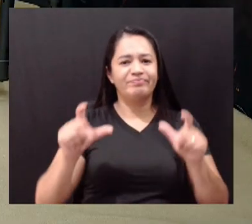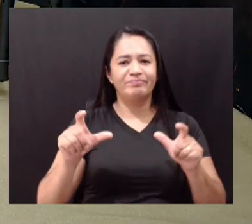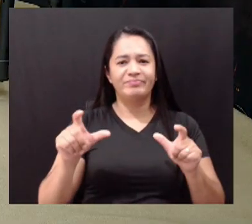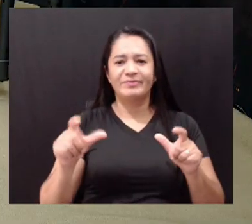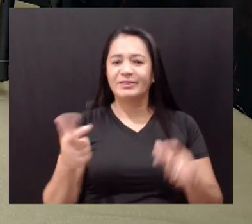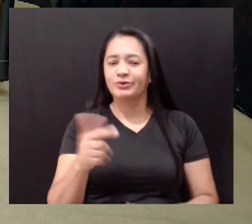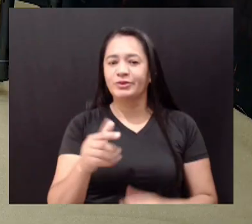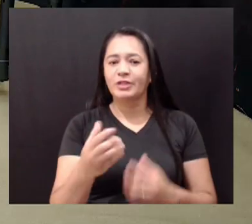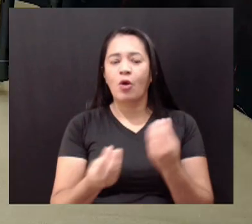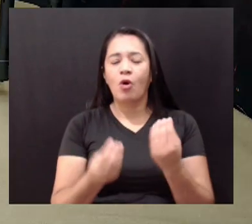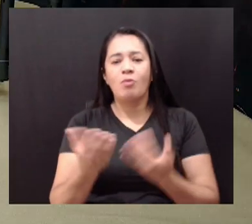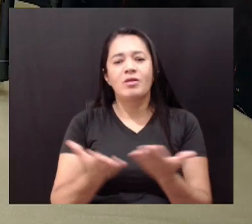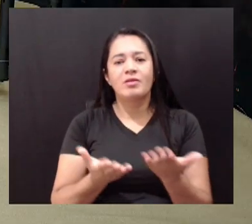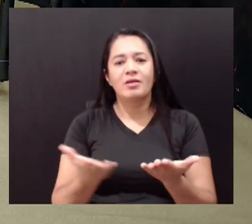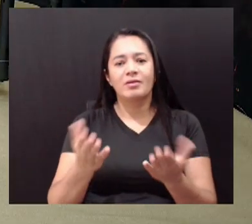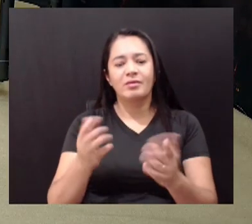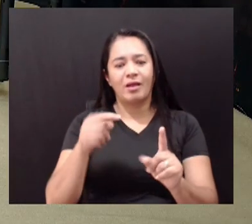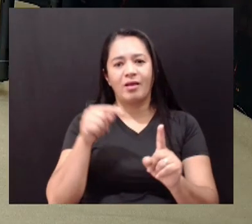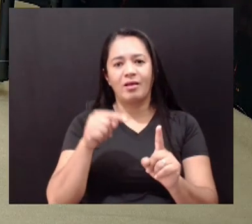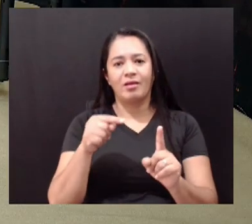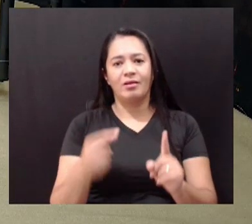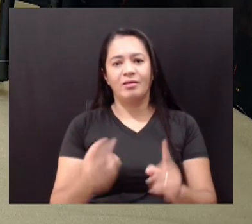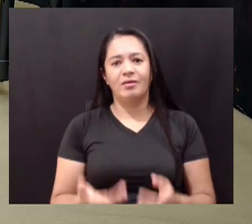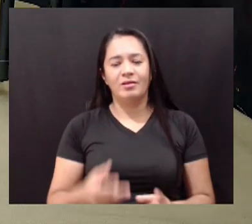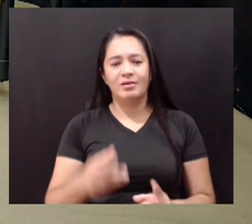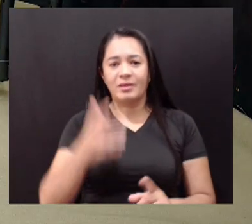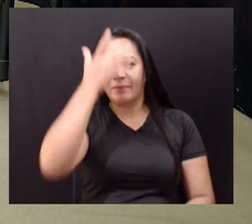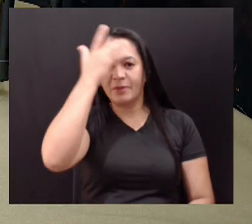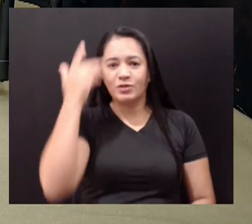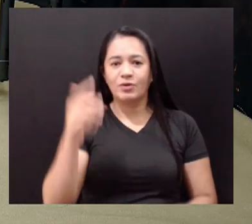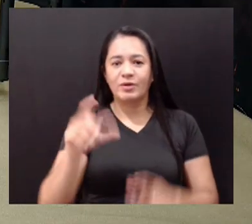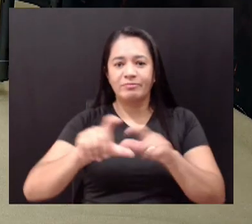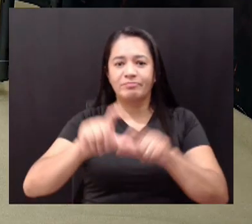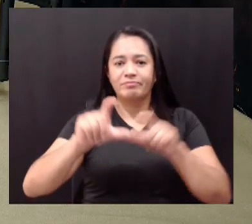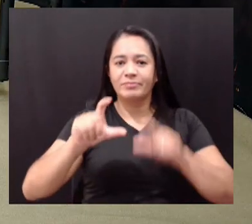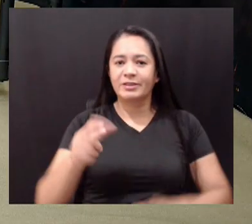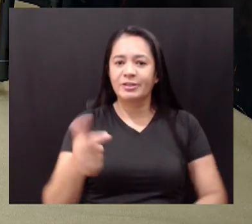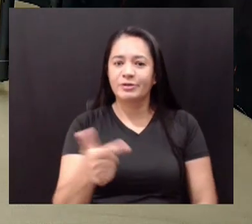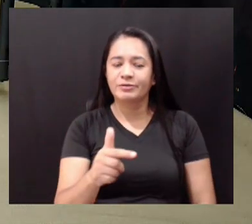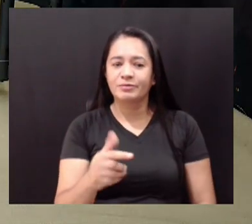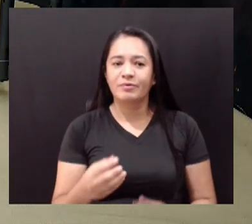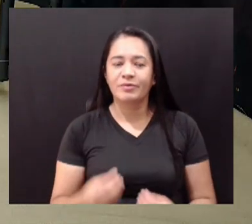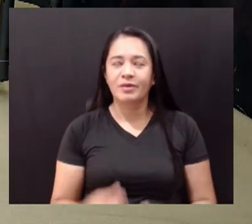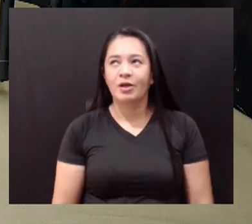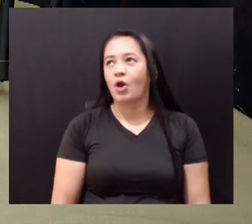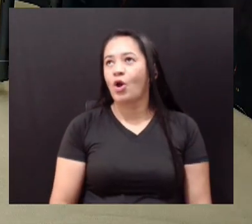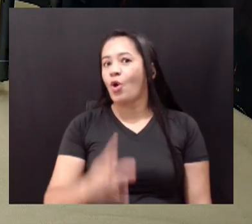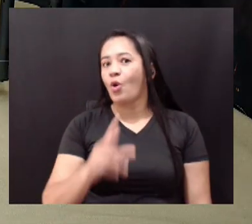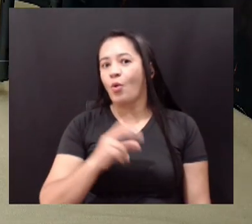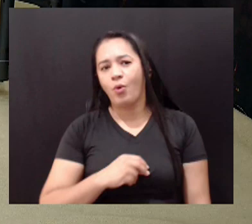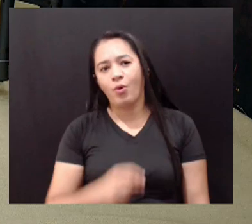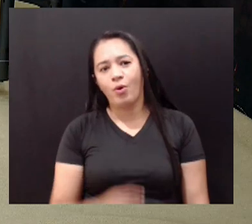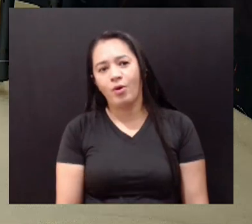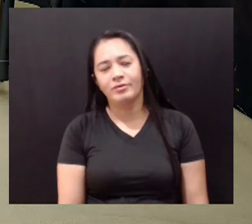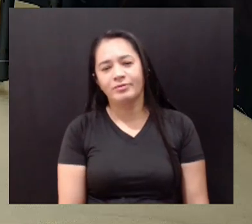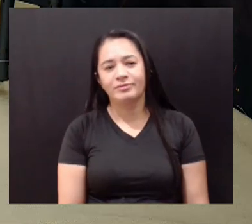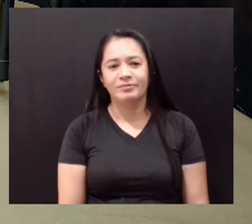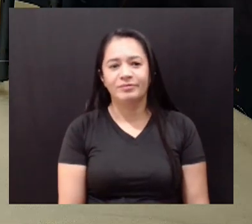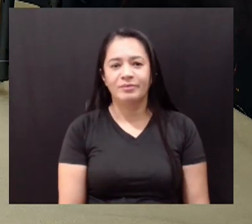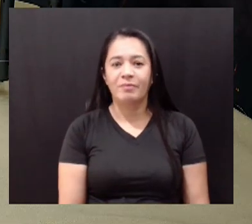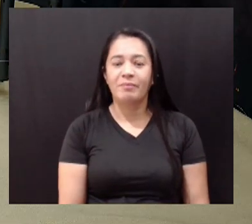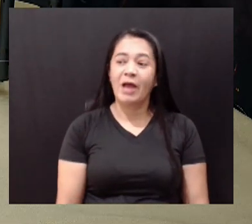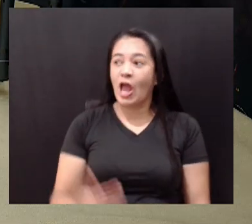André e Marina. Poxa vida, vou lá, vou pai, vou para uma entrevista de emprego hoje, não, eu vou